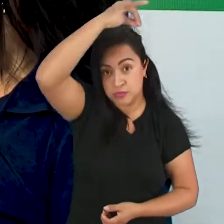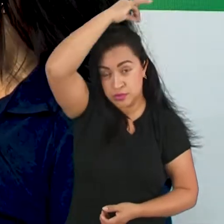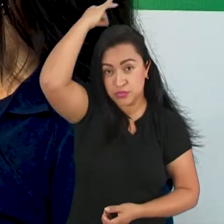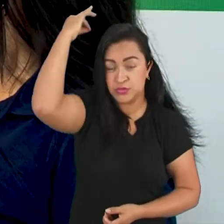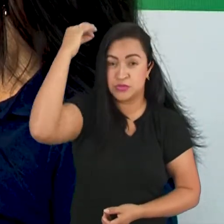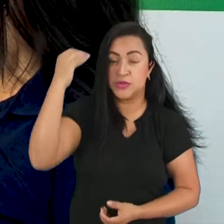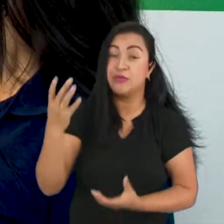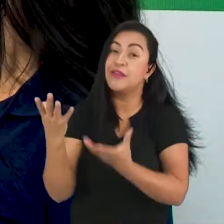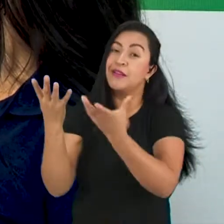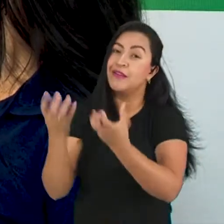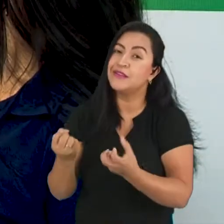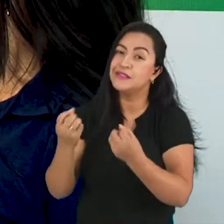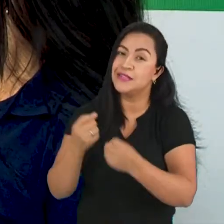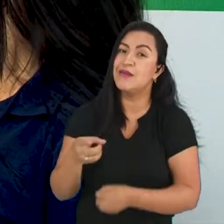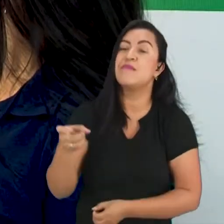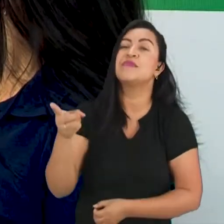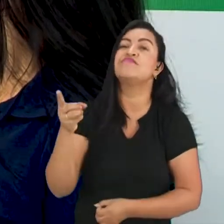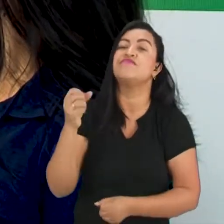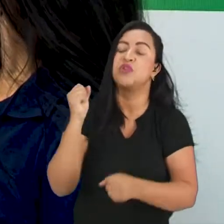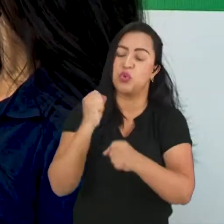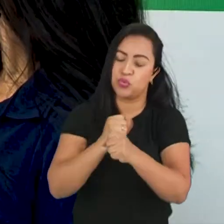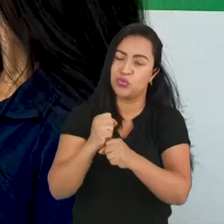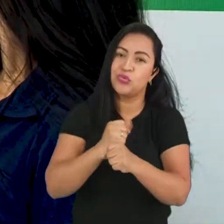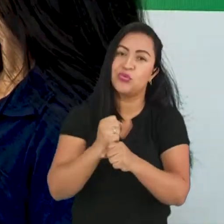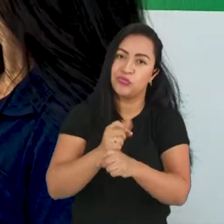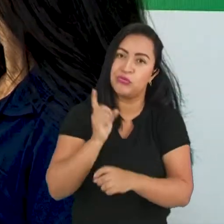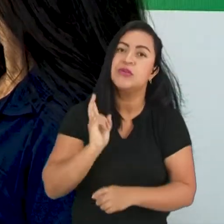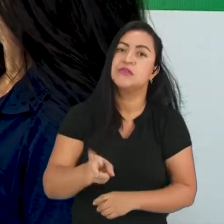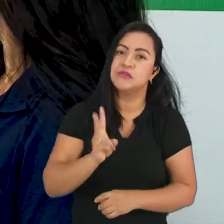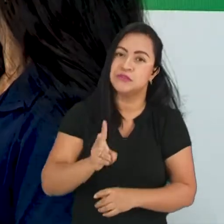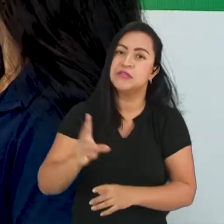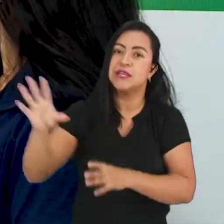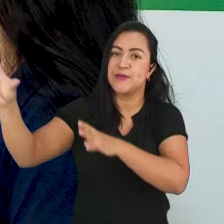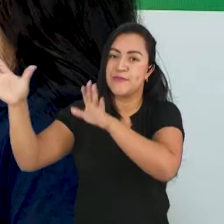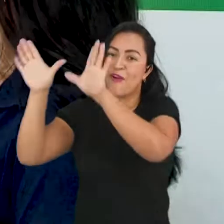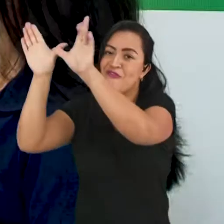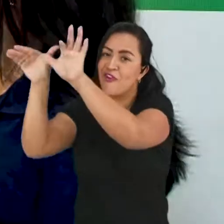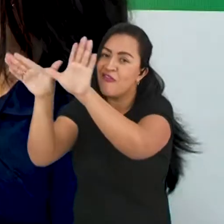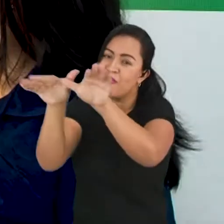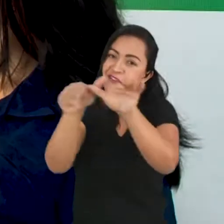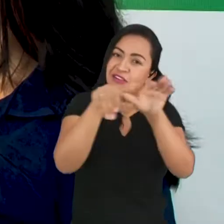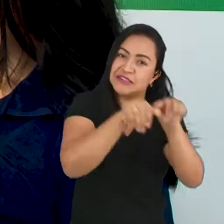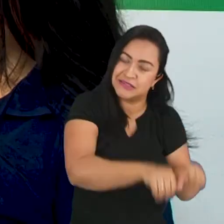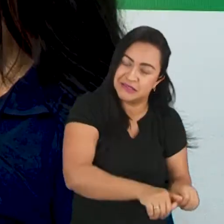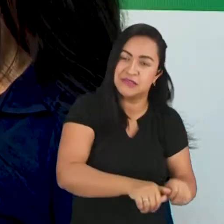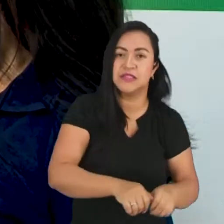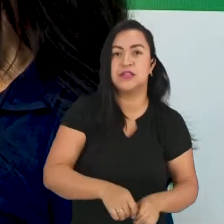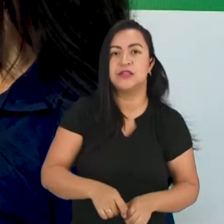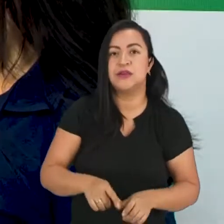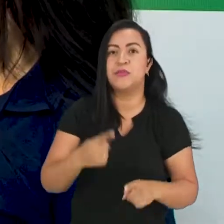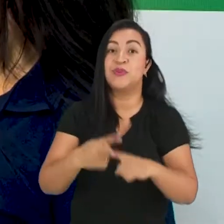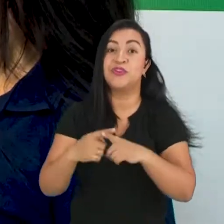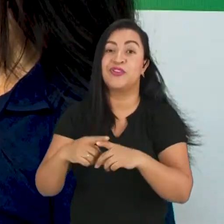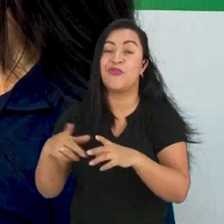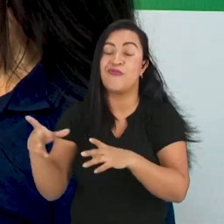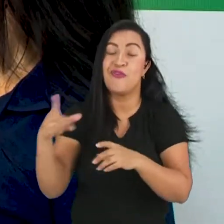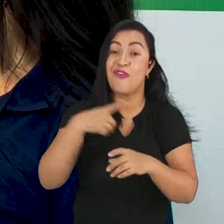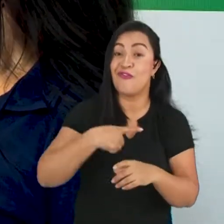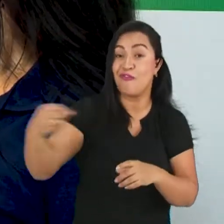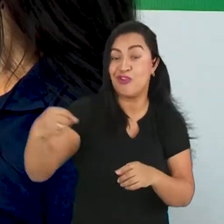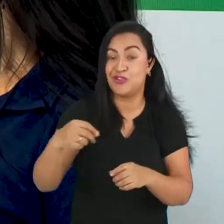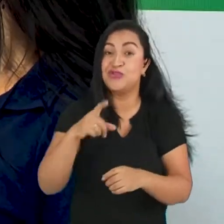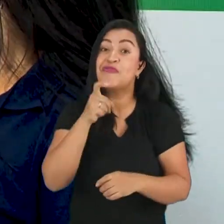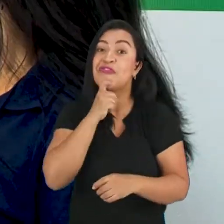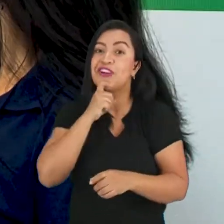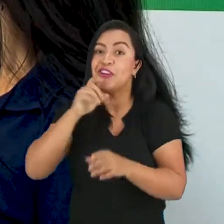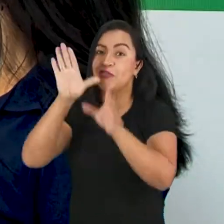ele recebe todos os anos milhares de andorinhas em rota de fuga do frio da Patagônia, e nos países mais frios